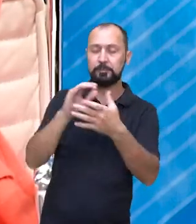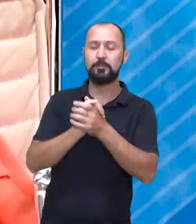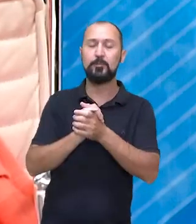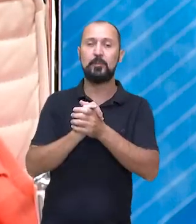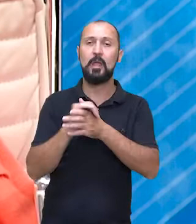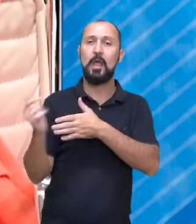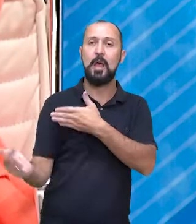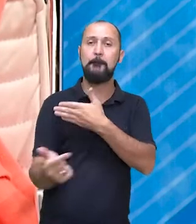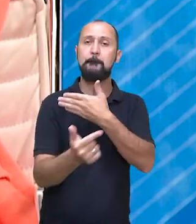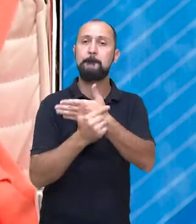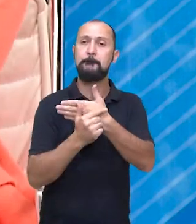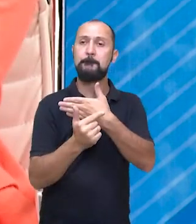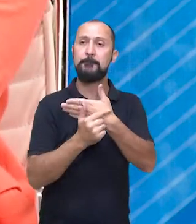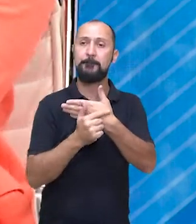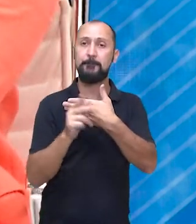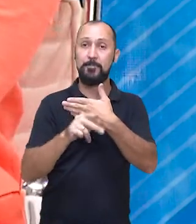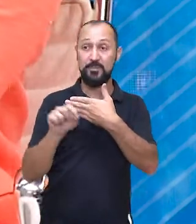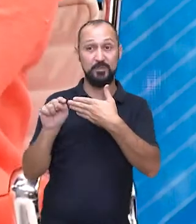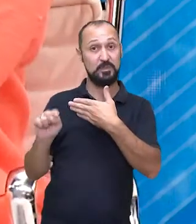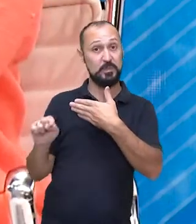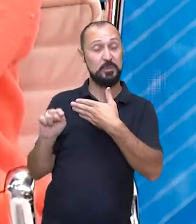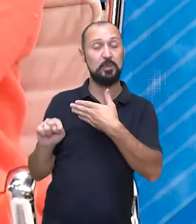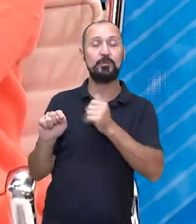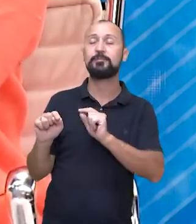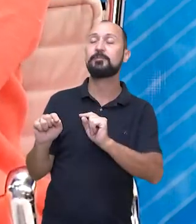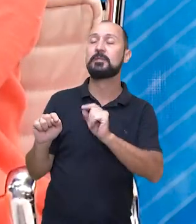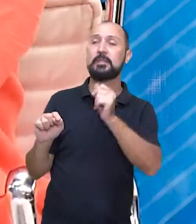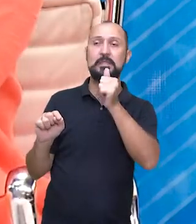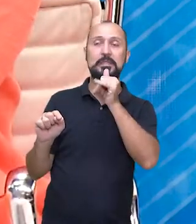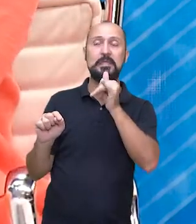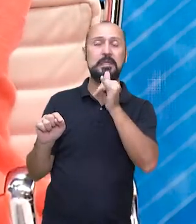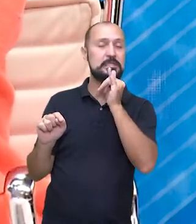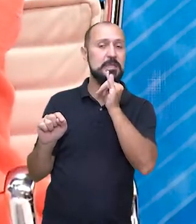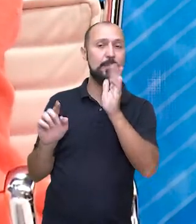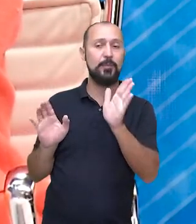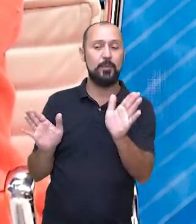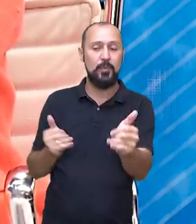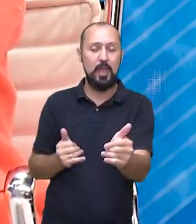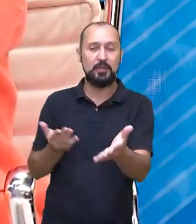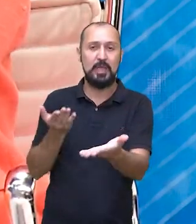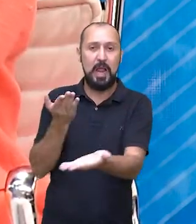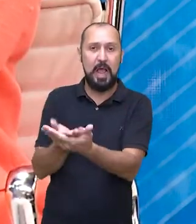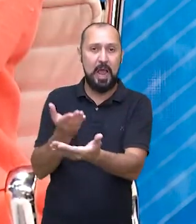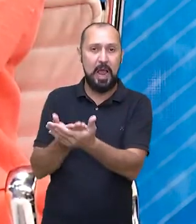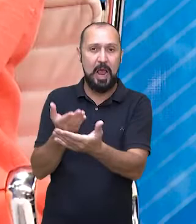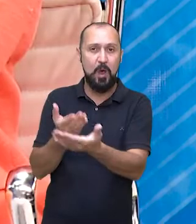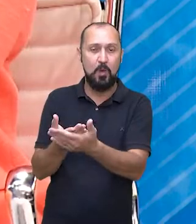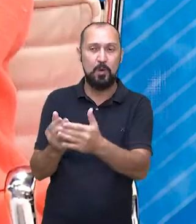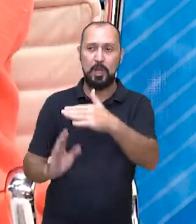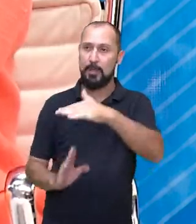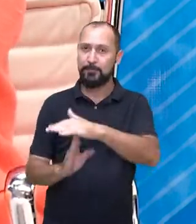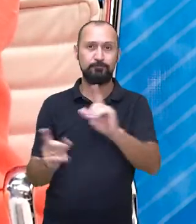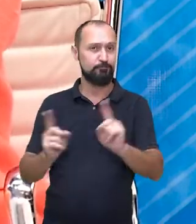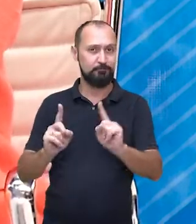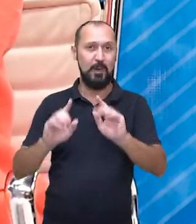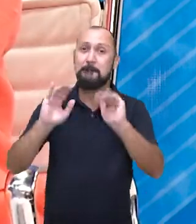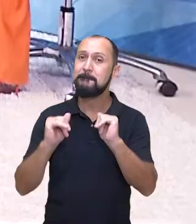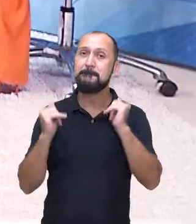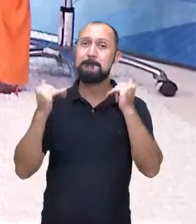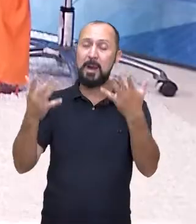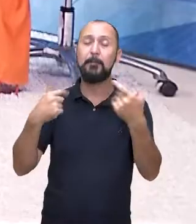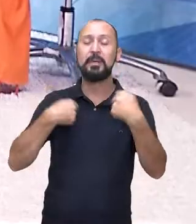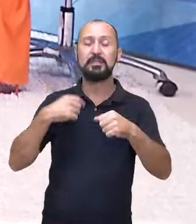o papel do professor ele vai muito além né Do que dentro da sala de aula ele forma cidadãos